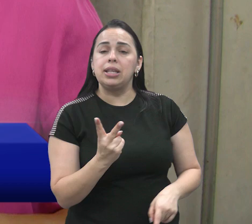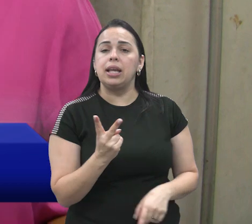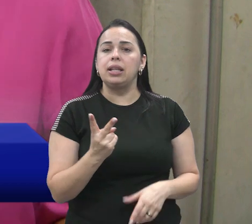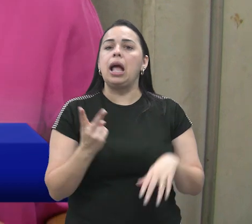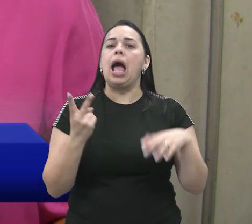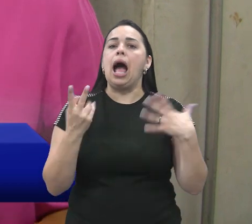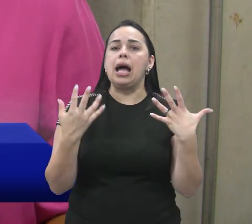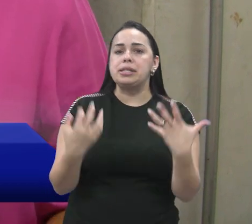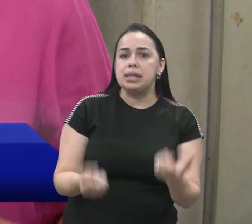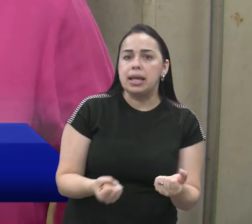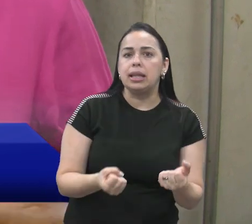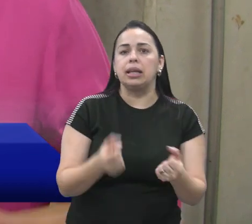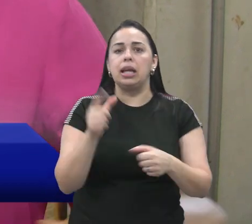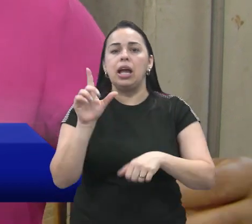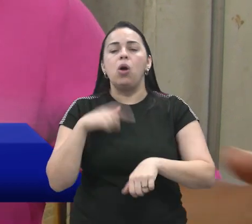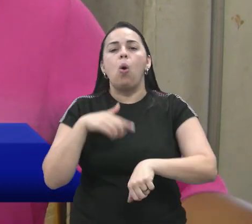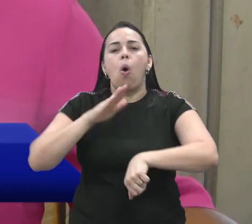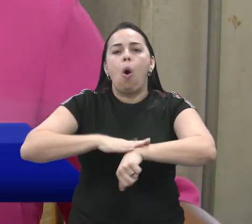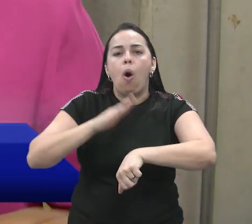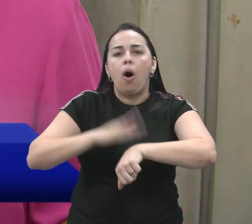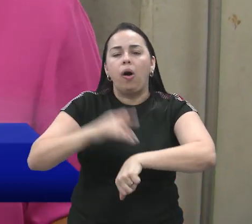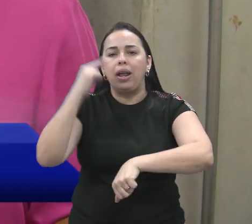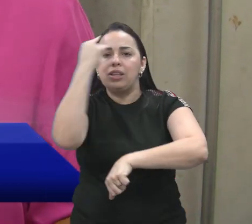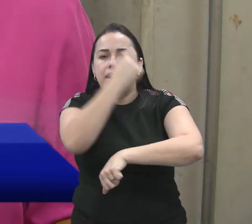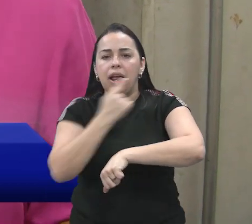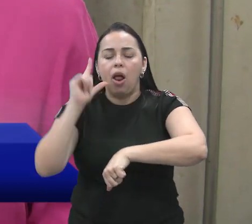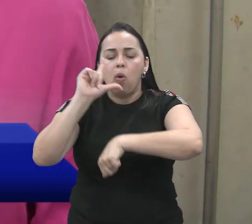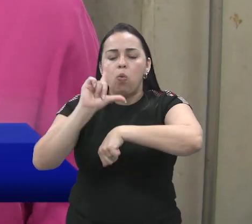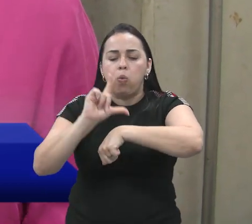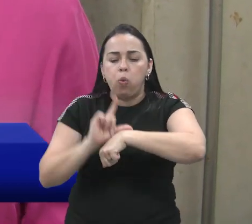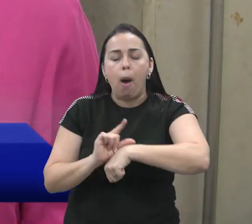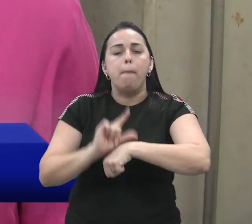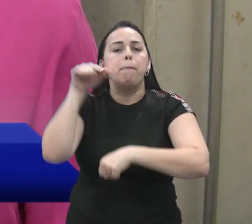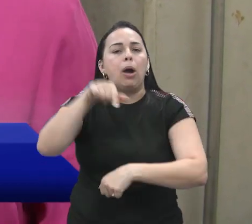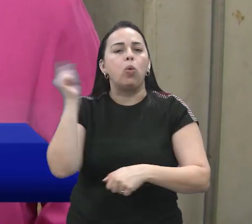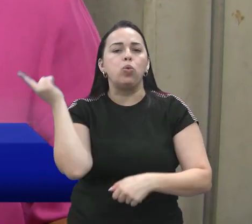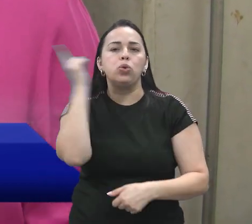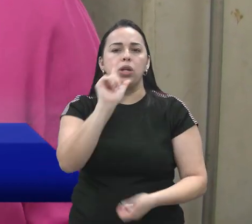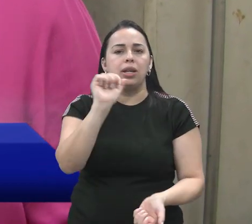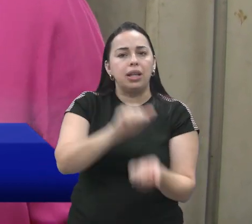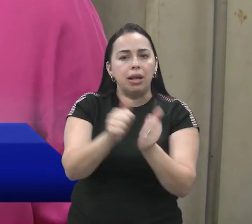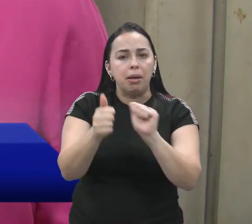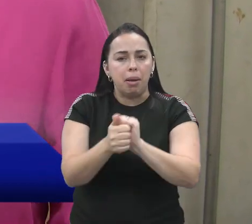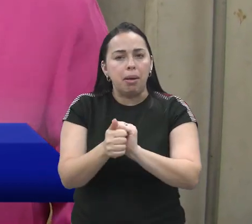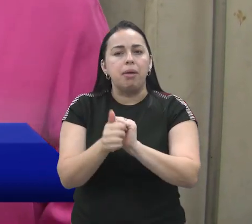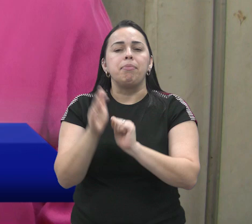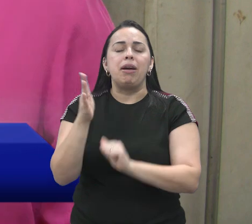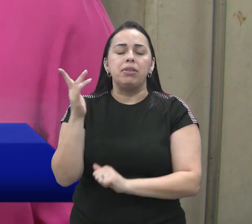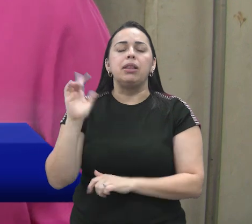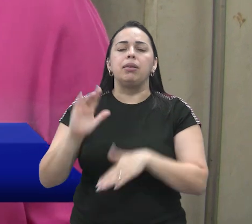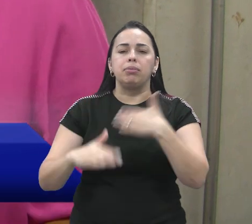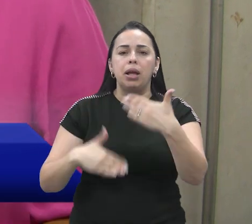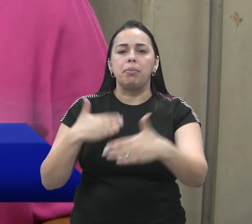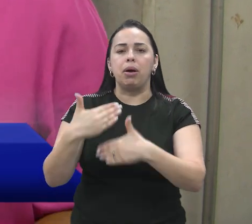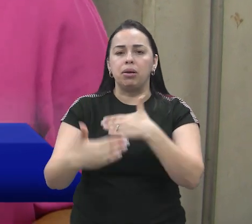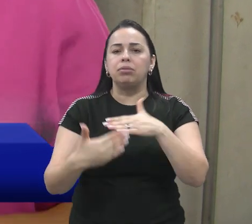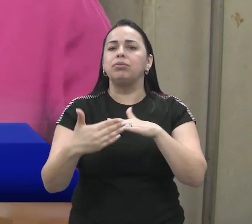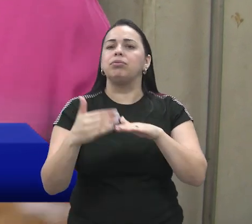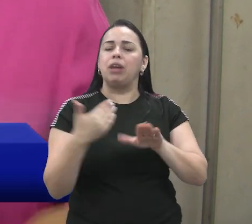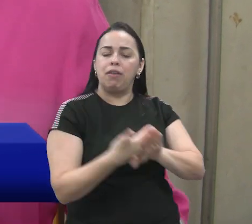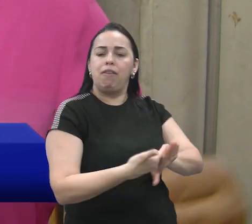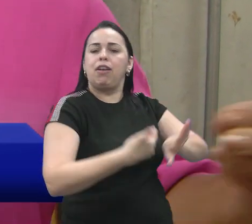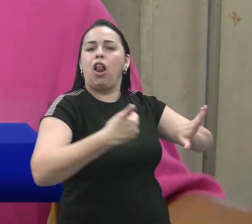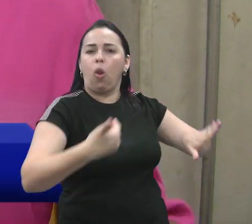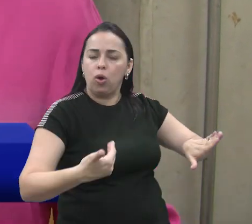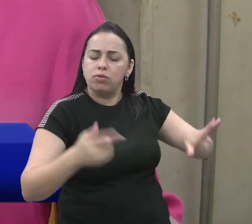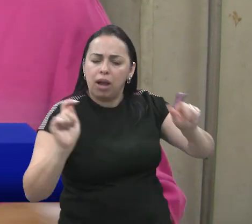fazer esse aumento progressivo de horas, né? Afinal de contas, às vezes é o primeiro momento, primeira vez que a criança vai ficar